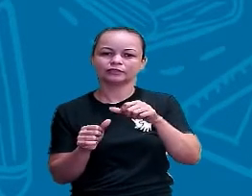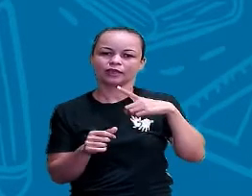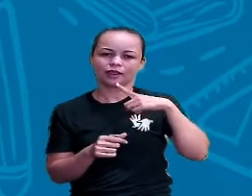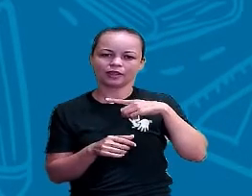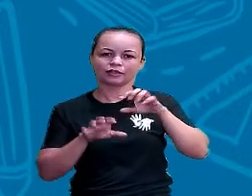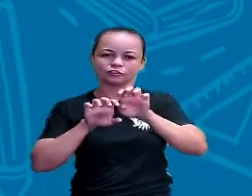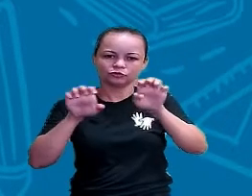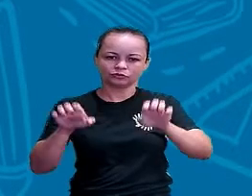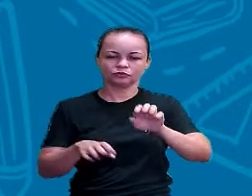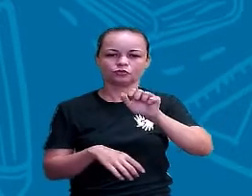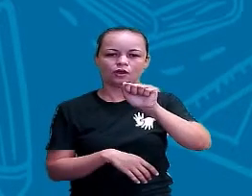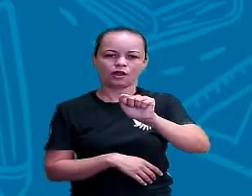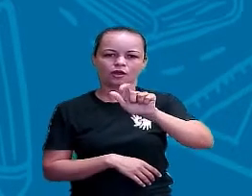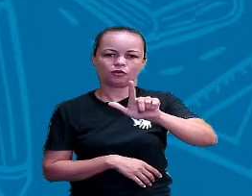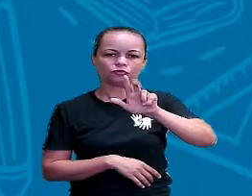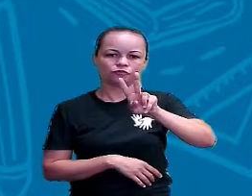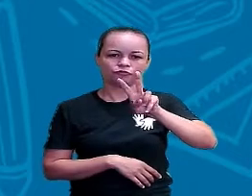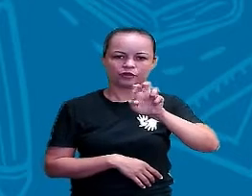tá certo?